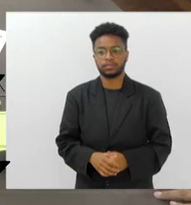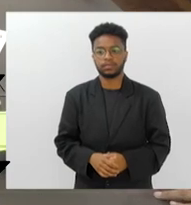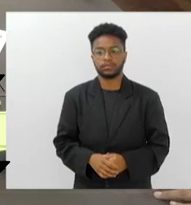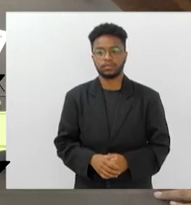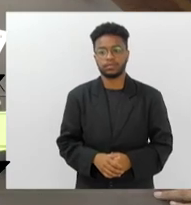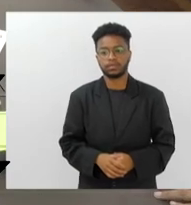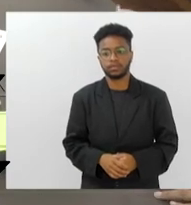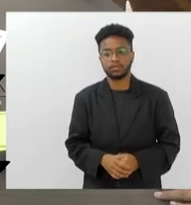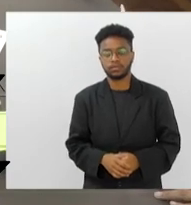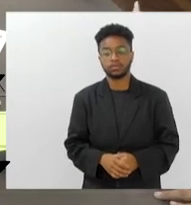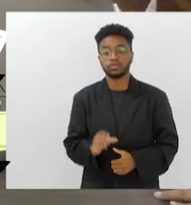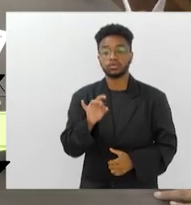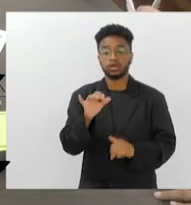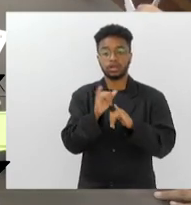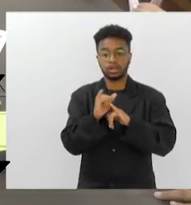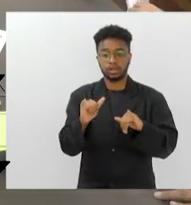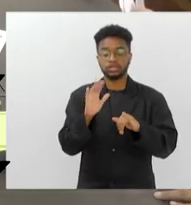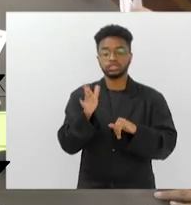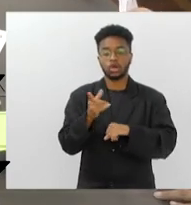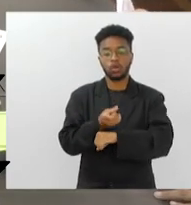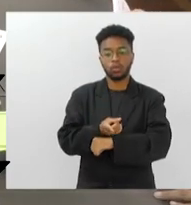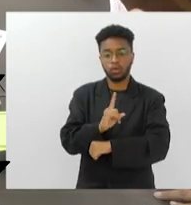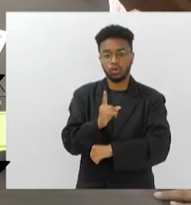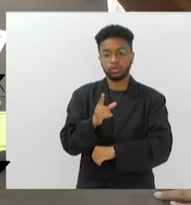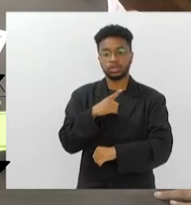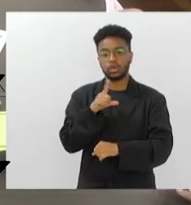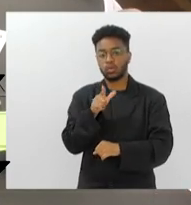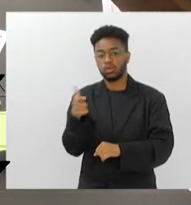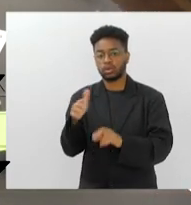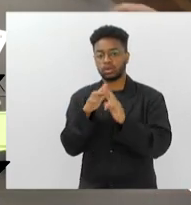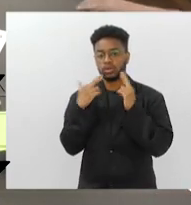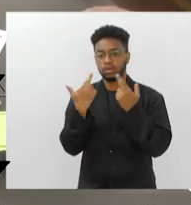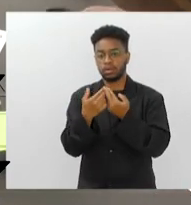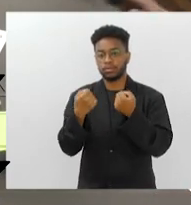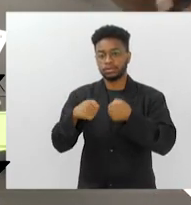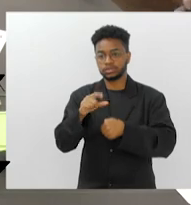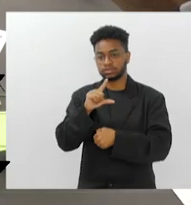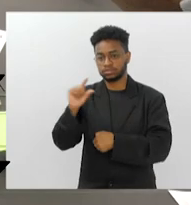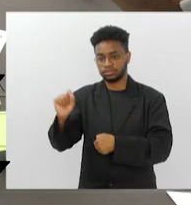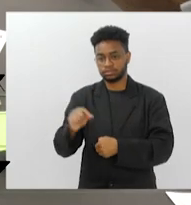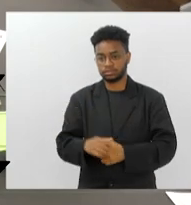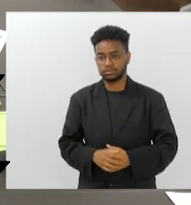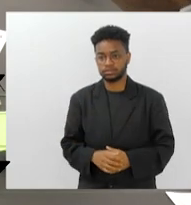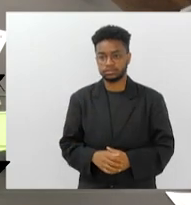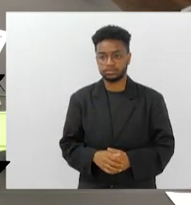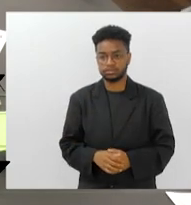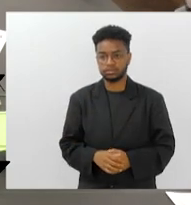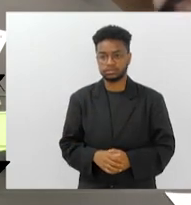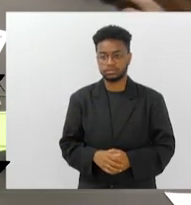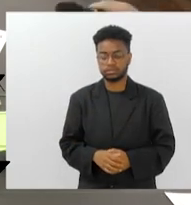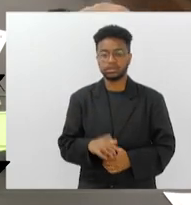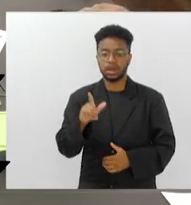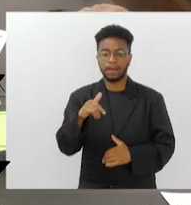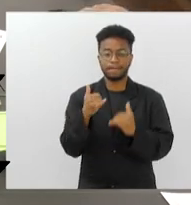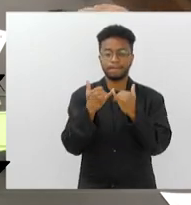presente hor eu tenho uma outra reunião ter que me retirar parcialmente